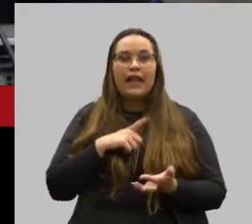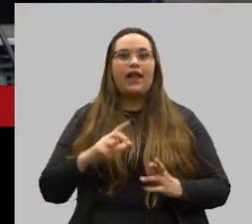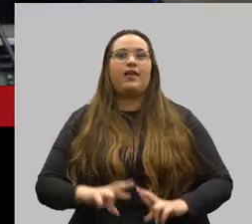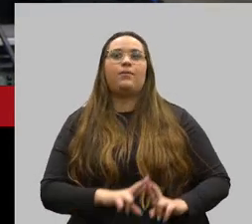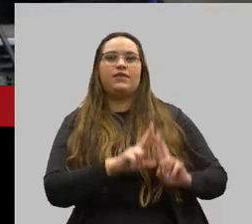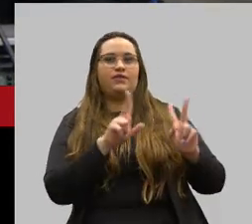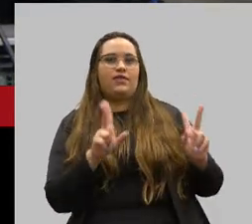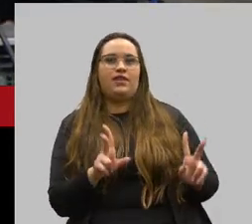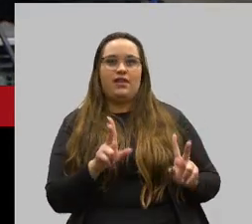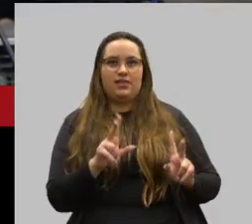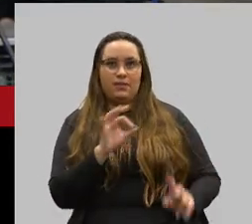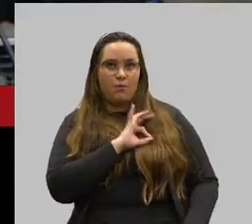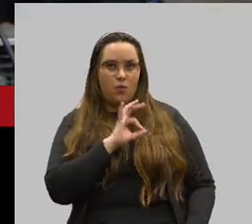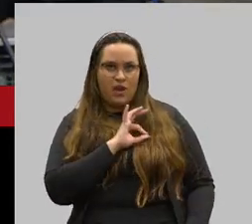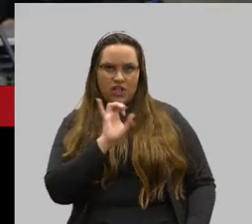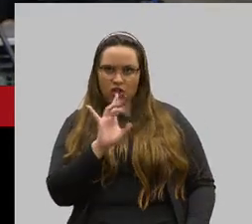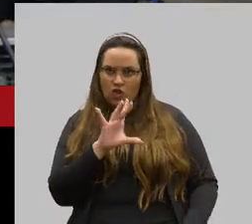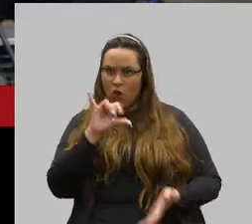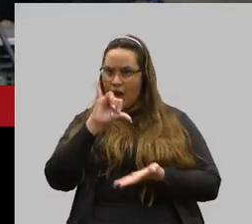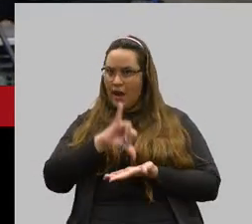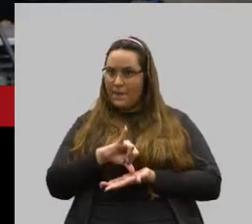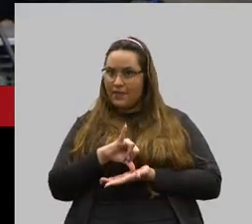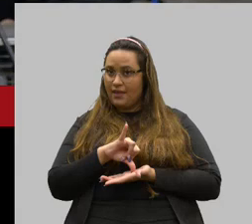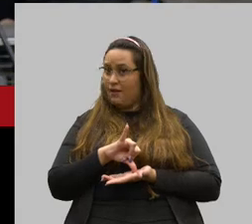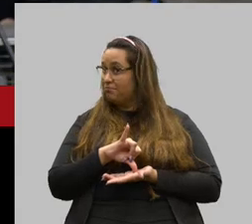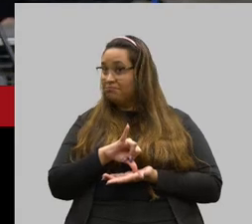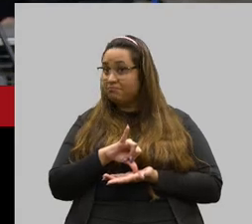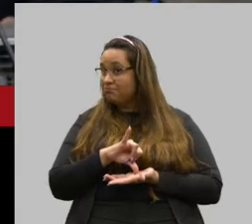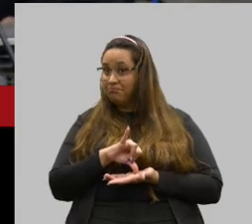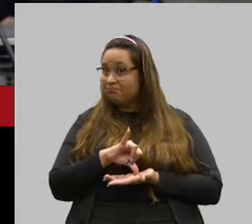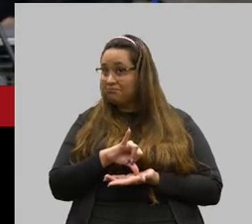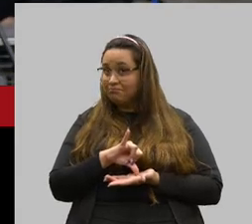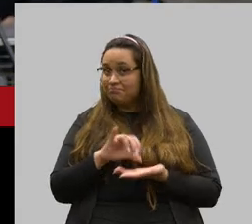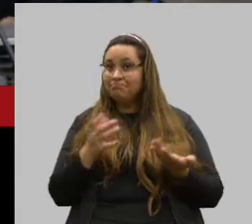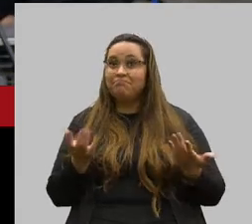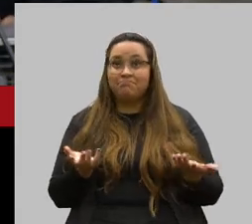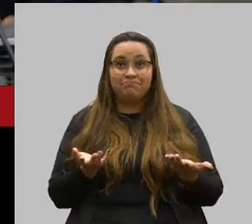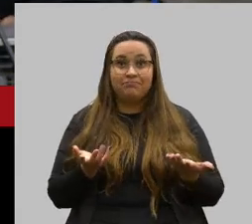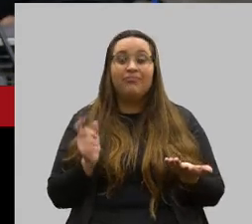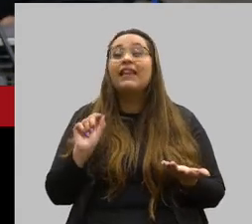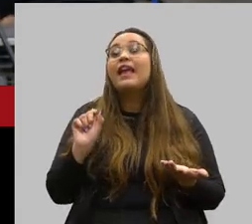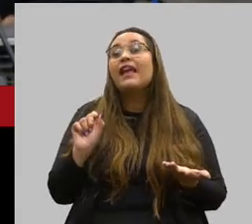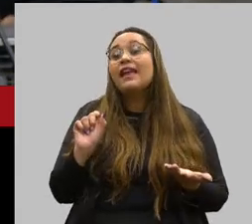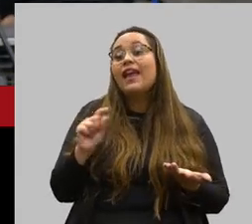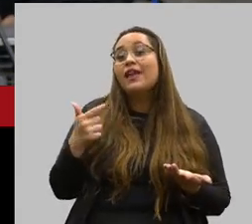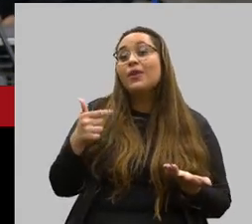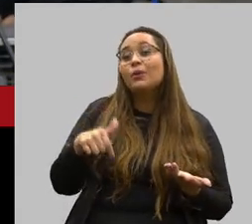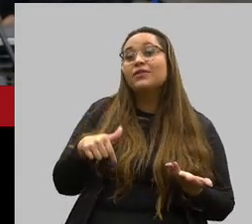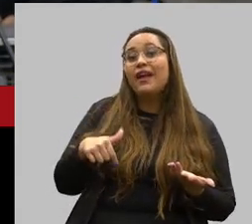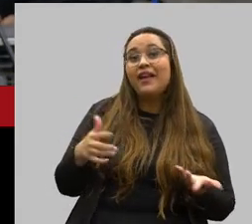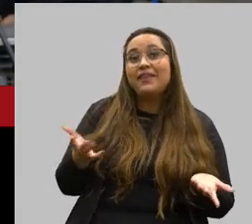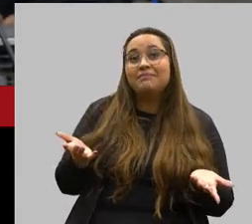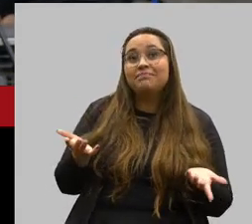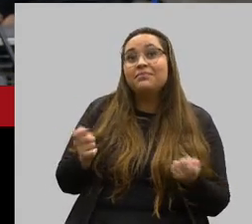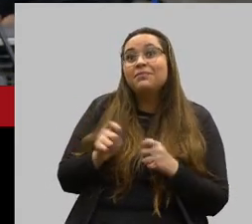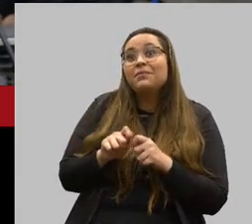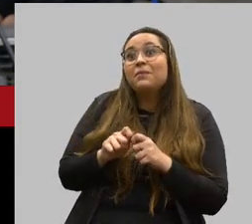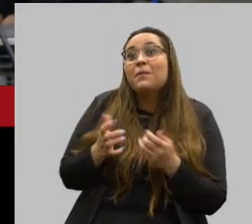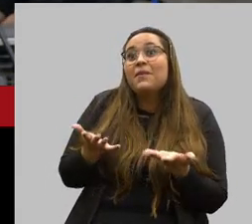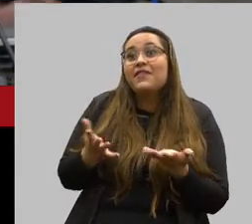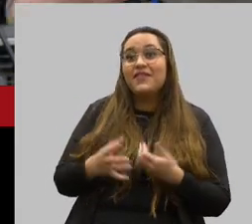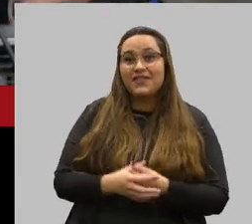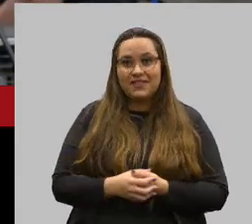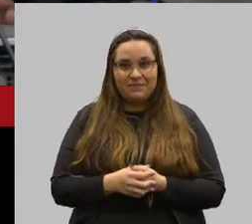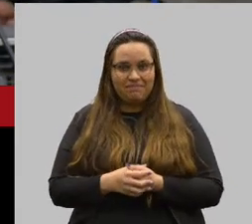capital não é não não tá só na Região Metropolitana e quem não tá aqui não é que faz então eu vou